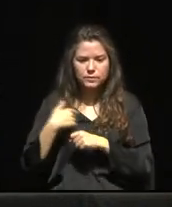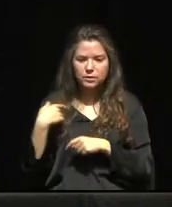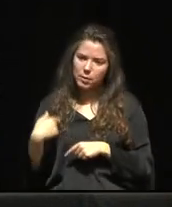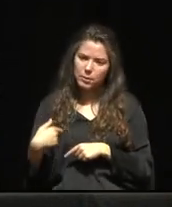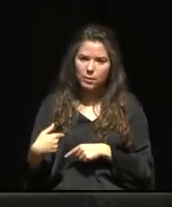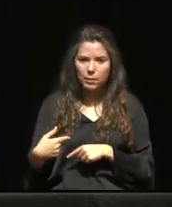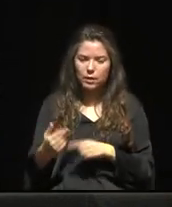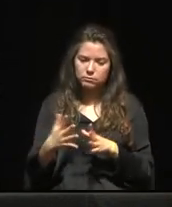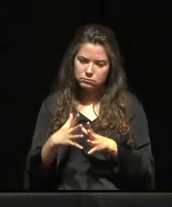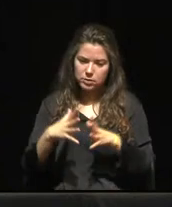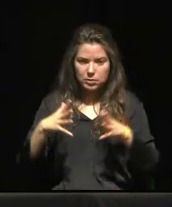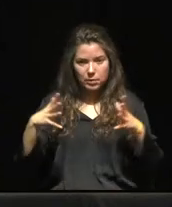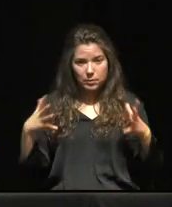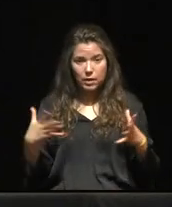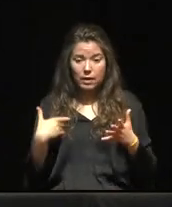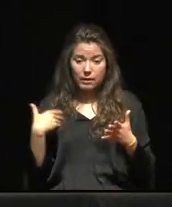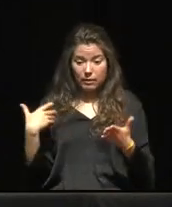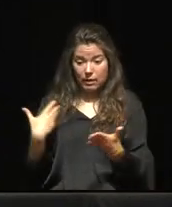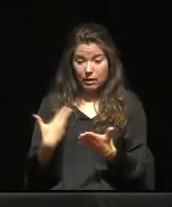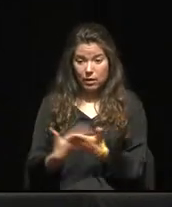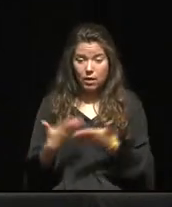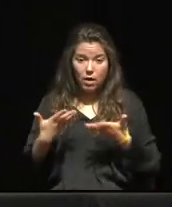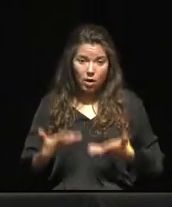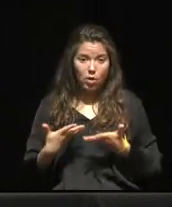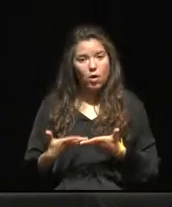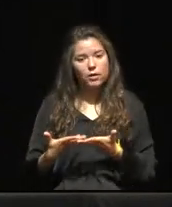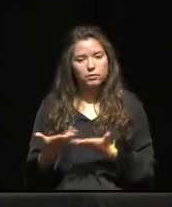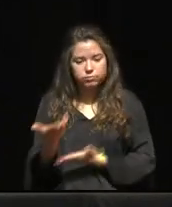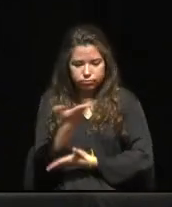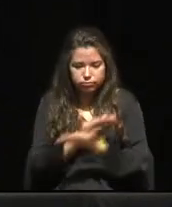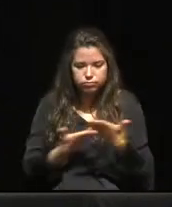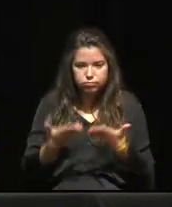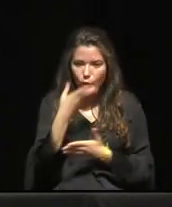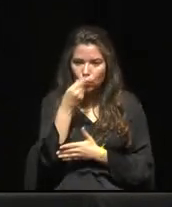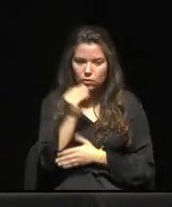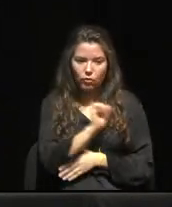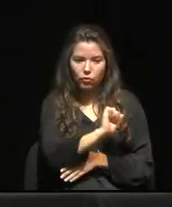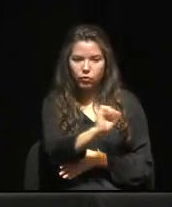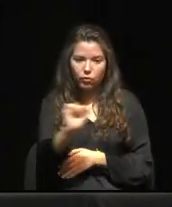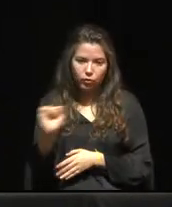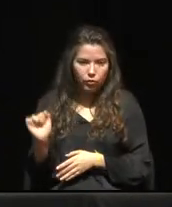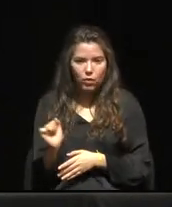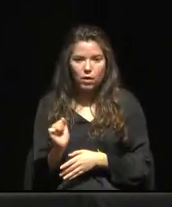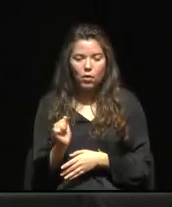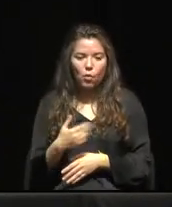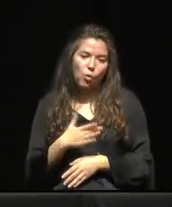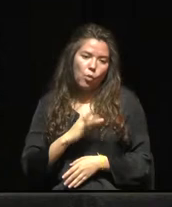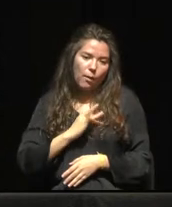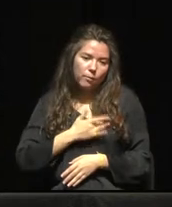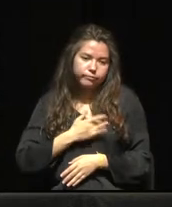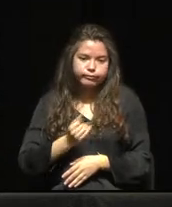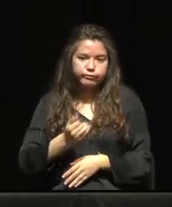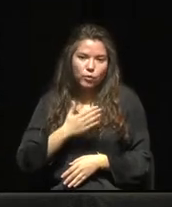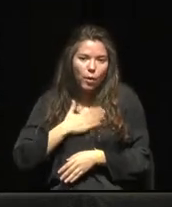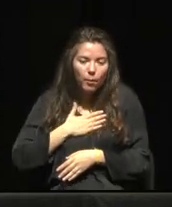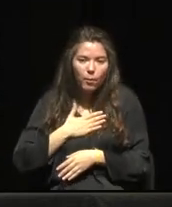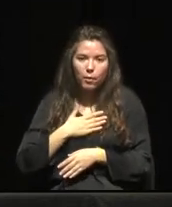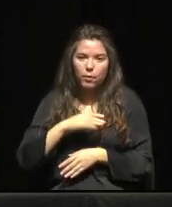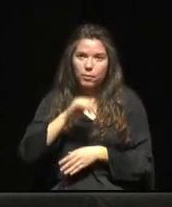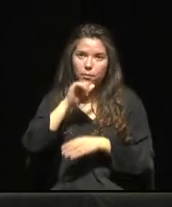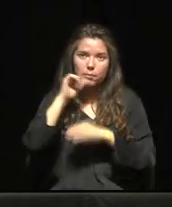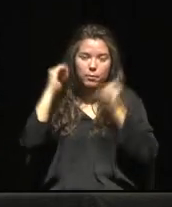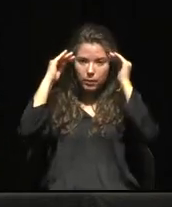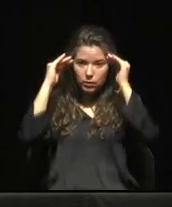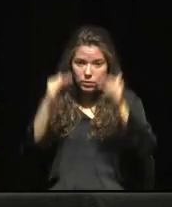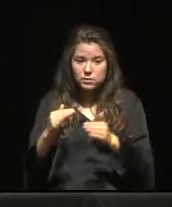intensa e Crescente Até ao presente e onde partilhou com os seus alunos a sua experiência e paixão pelo ar Pioneiro foi em